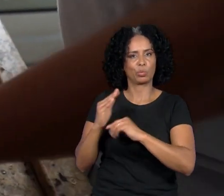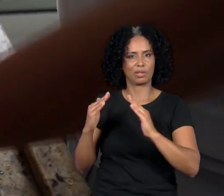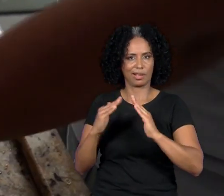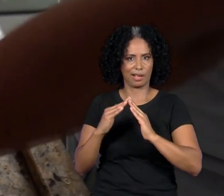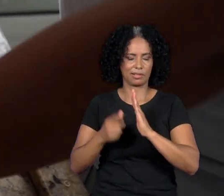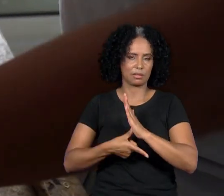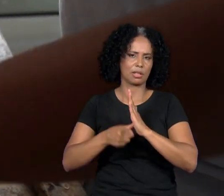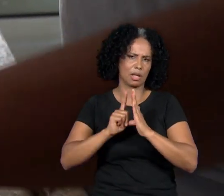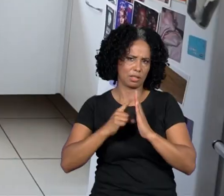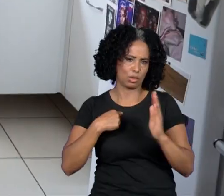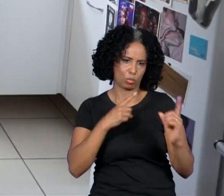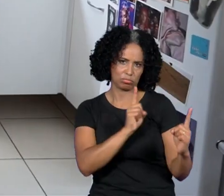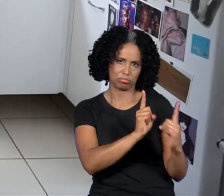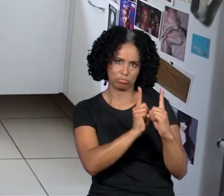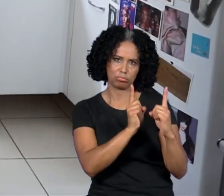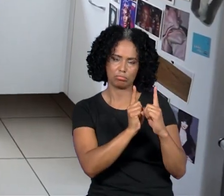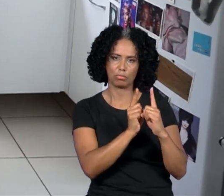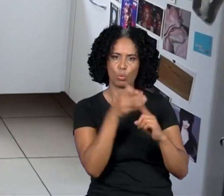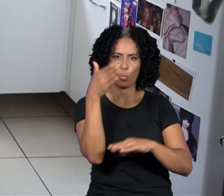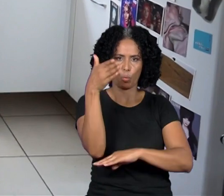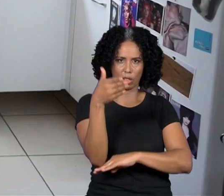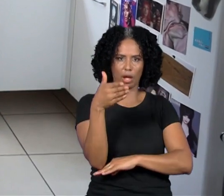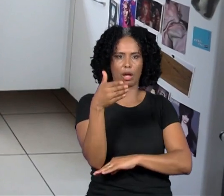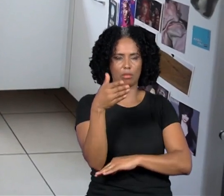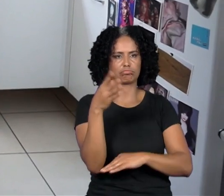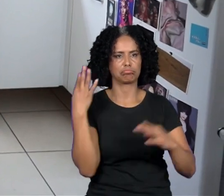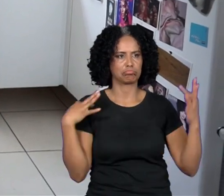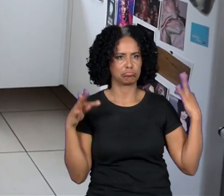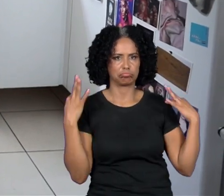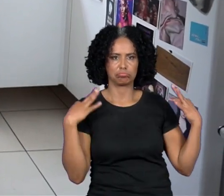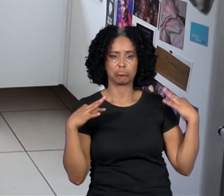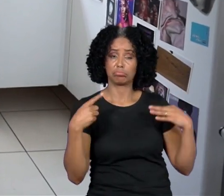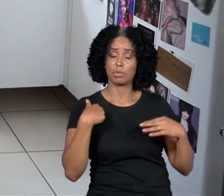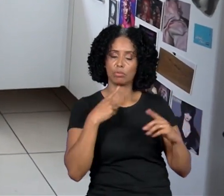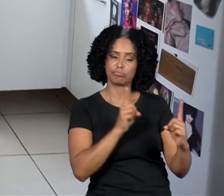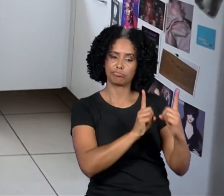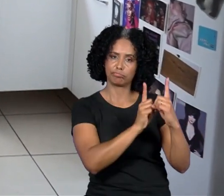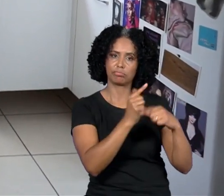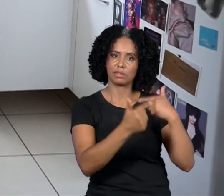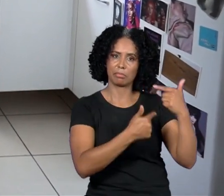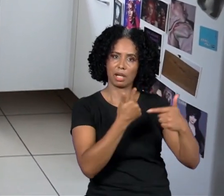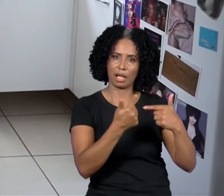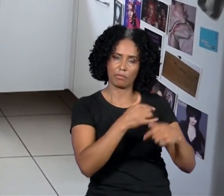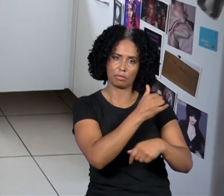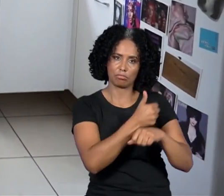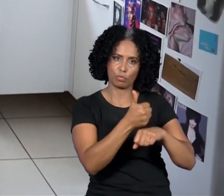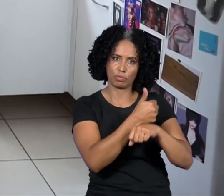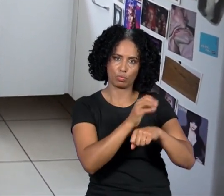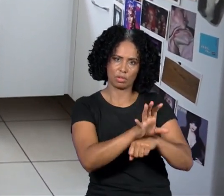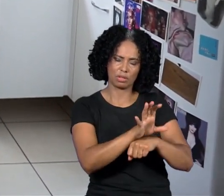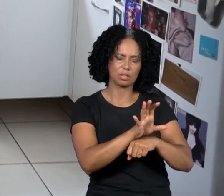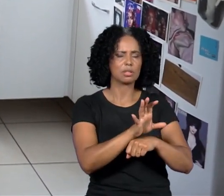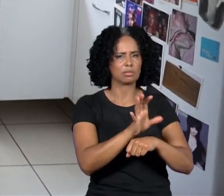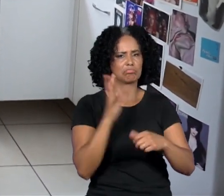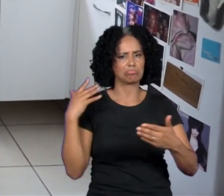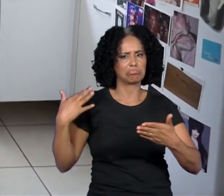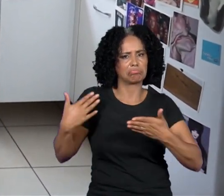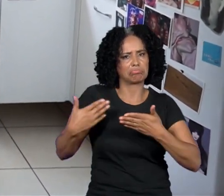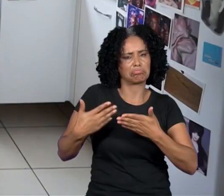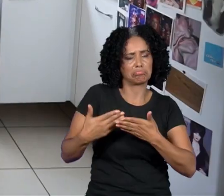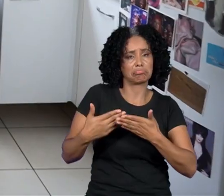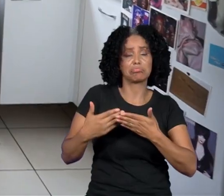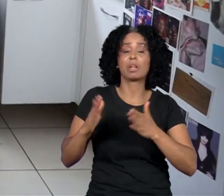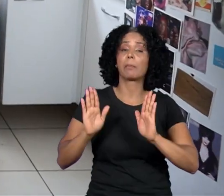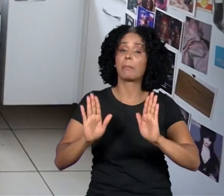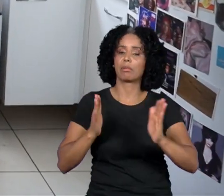atendimento em hotelaria. Sempre a minha função sempre foi em atendimento ao público, né, em hotel,